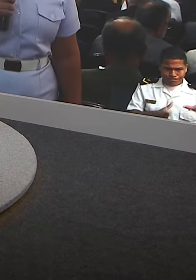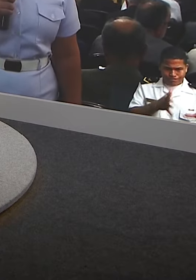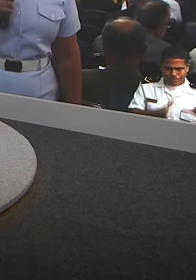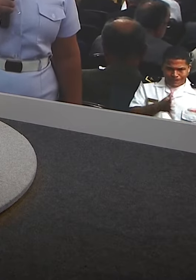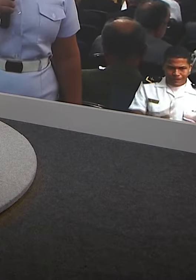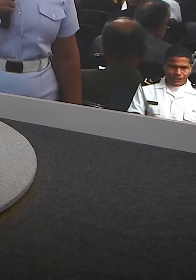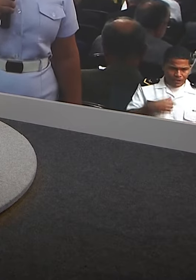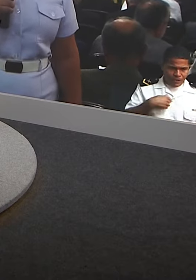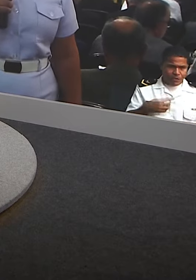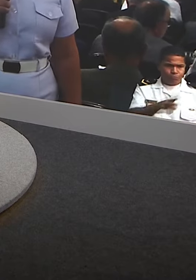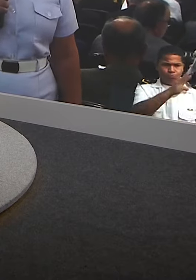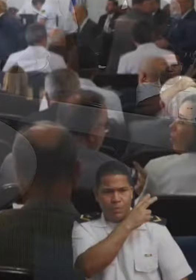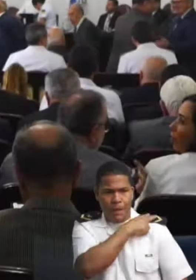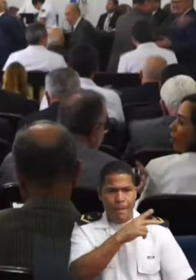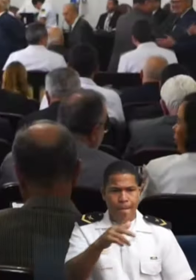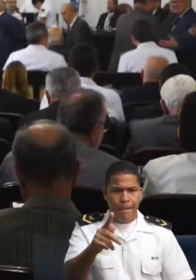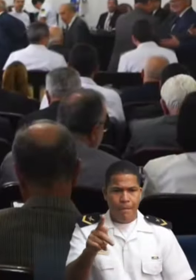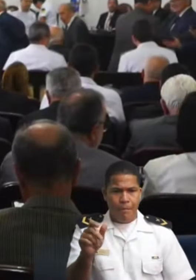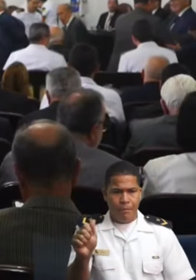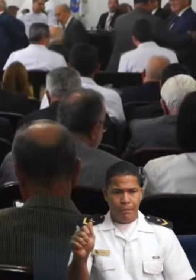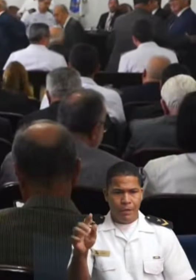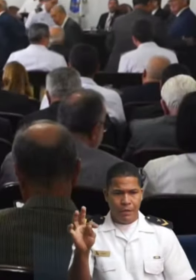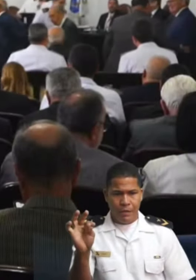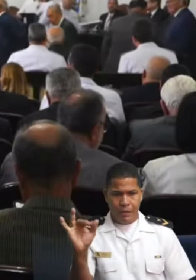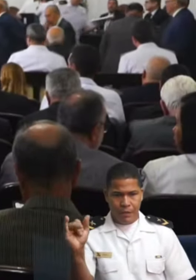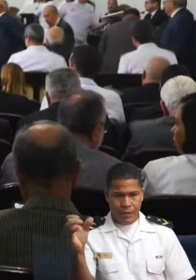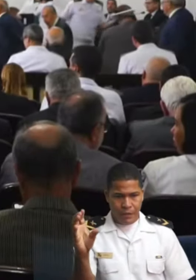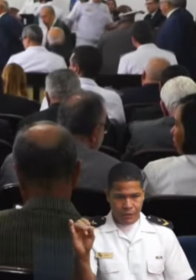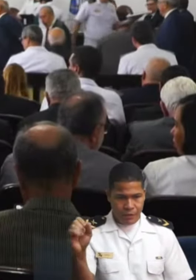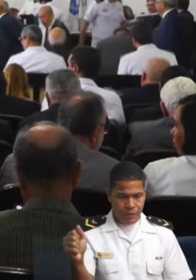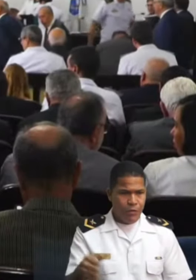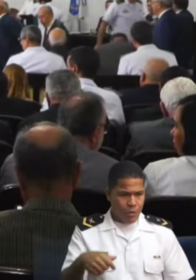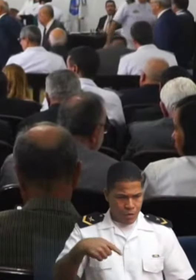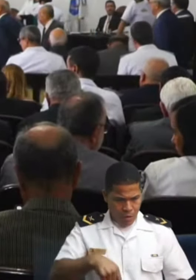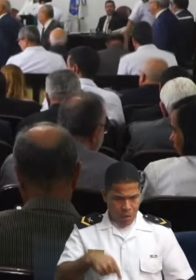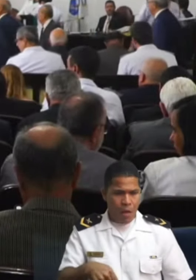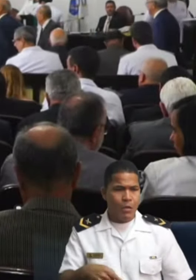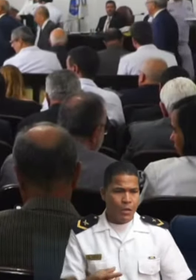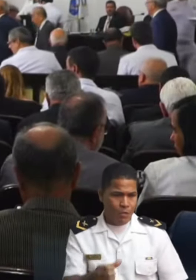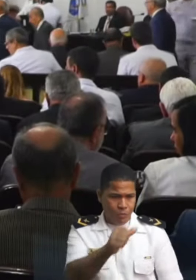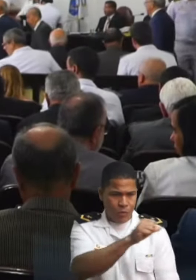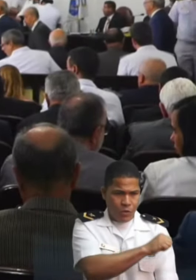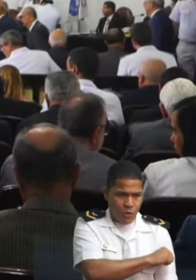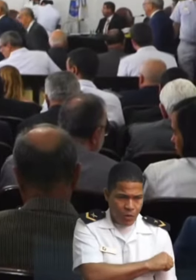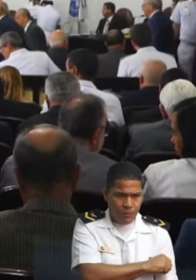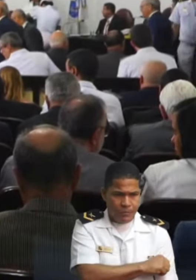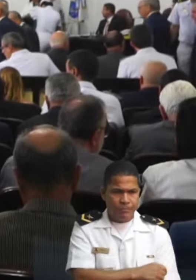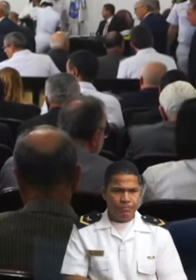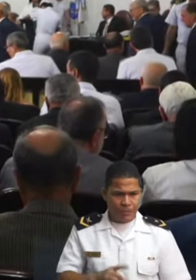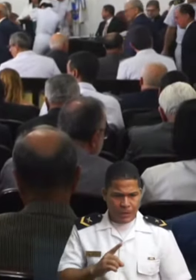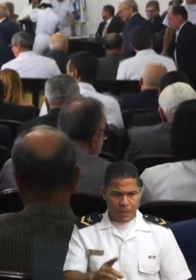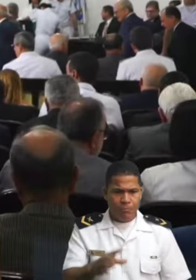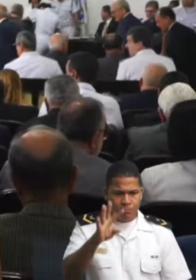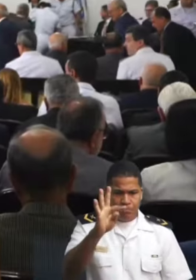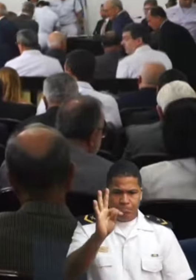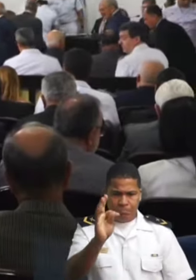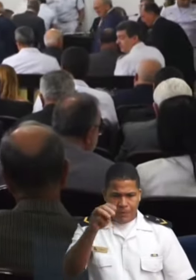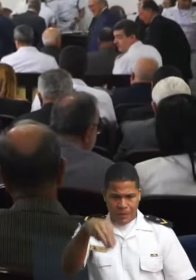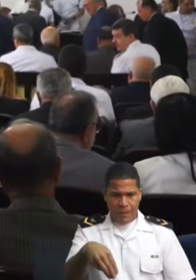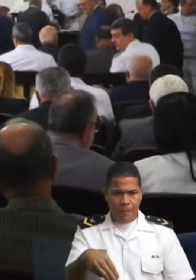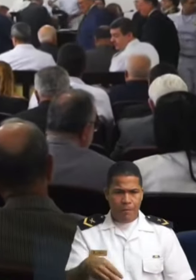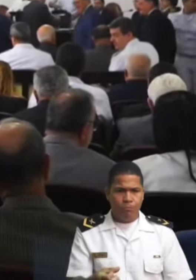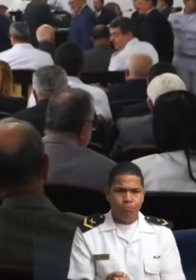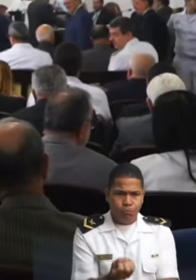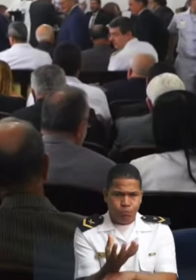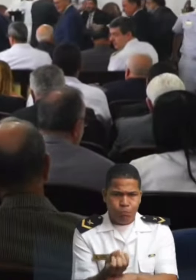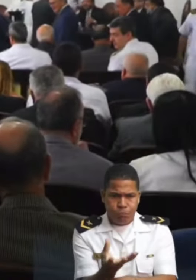até o Rio de Janeiro. Patrícia Fonseca e estou no centro do Rio de Janeiro, diretamente do anteplenário do Tribunal Marítimo, para a